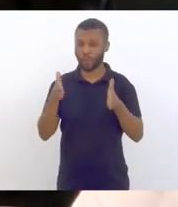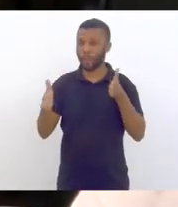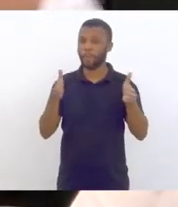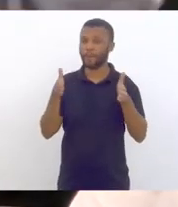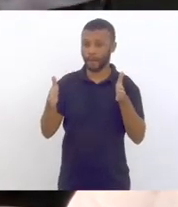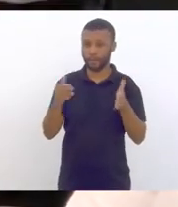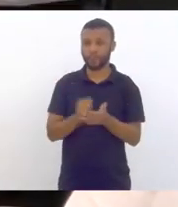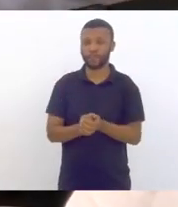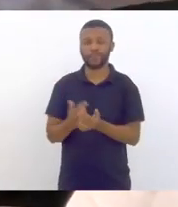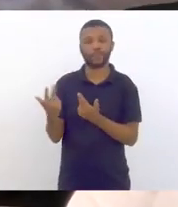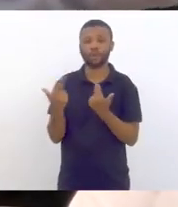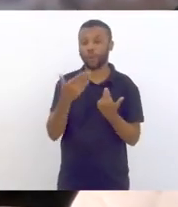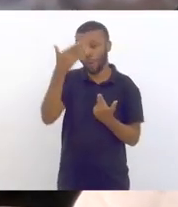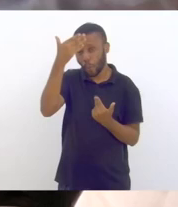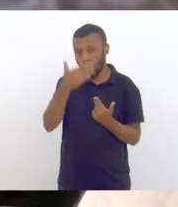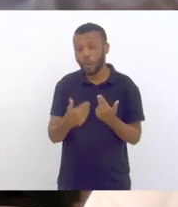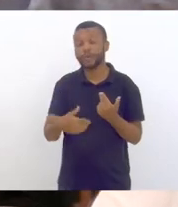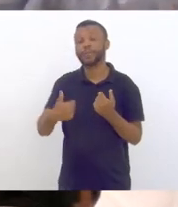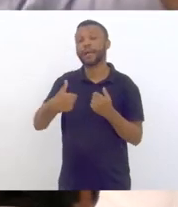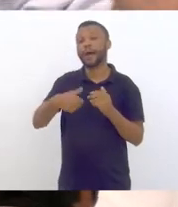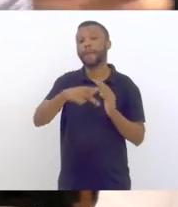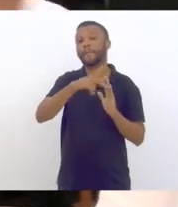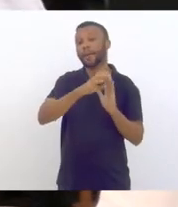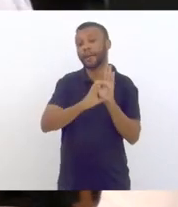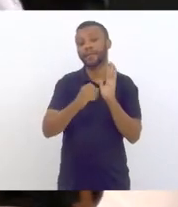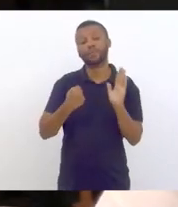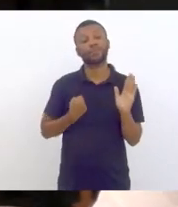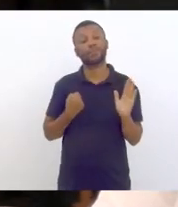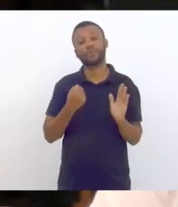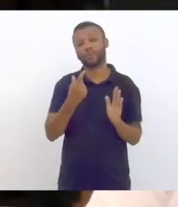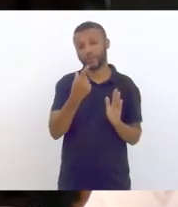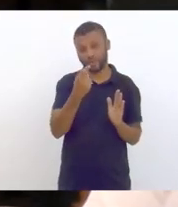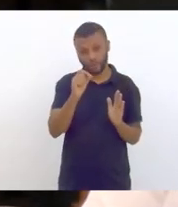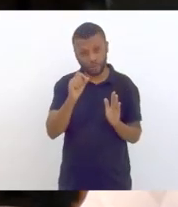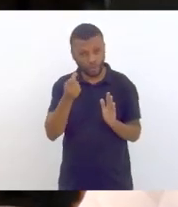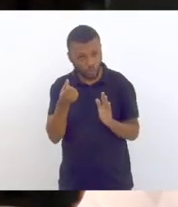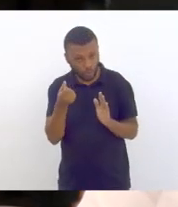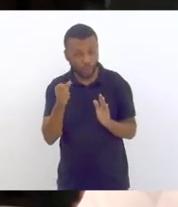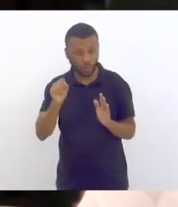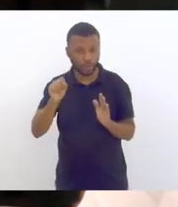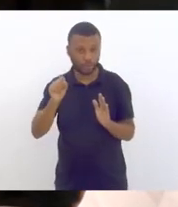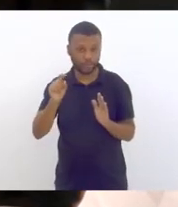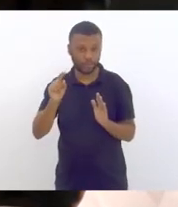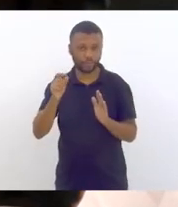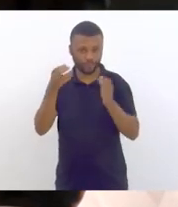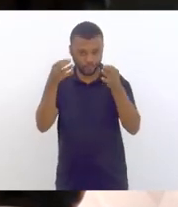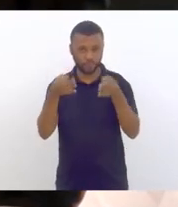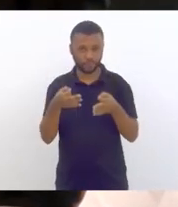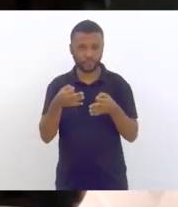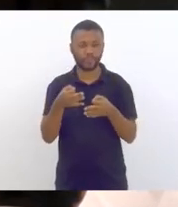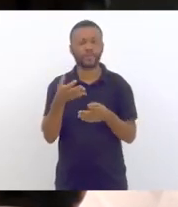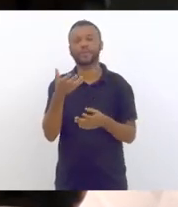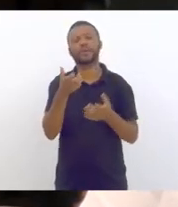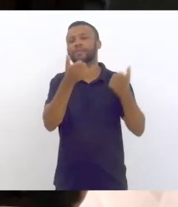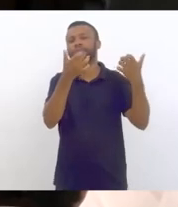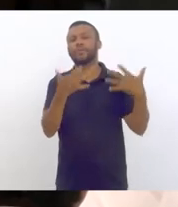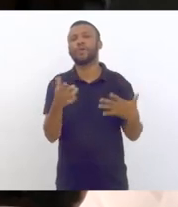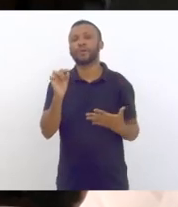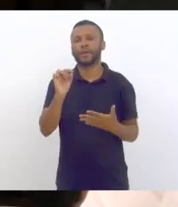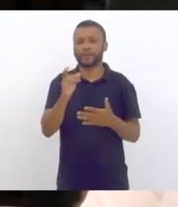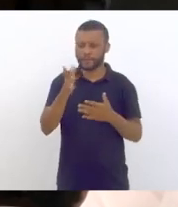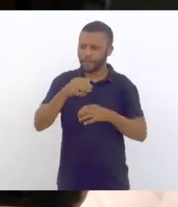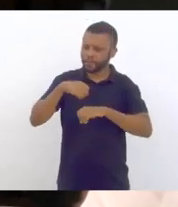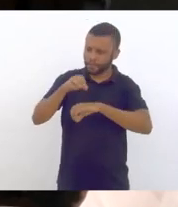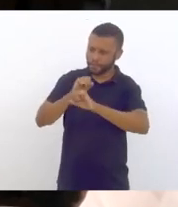conforme consta na emenda constitucional 108 textualmente Bom enfim onde que eu quero chegar Chico está